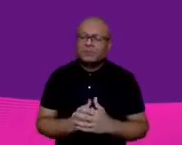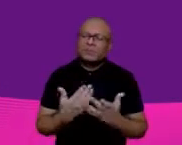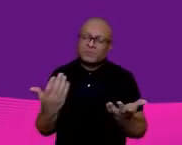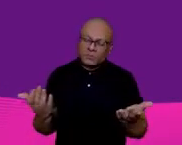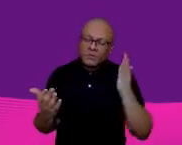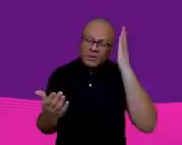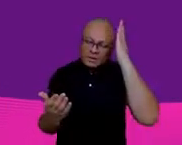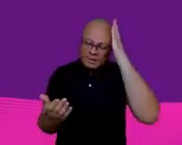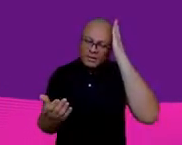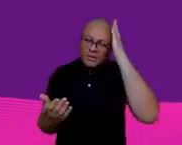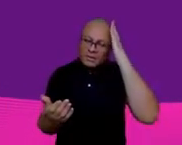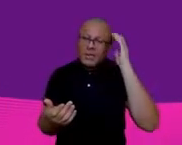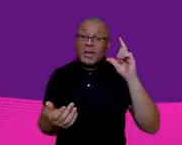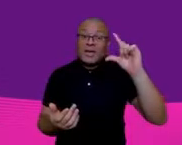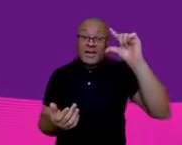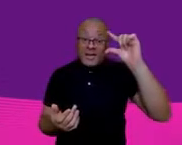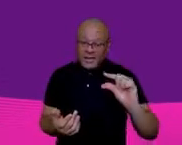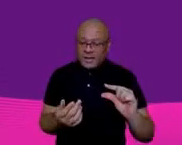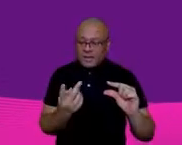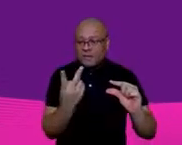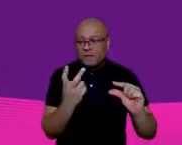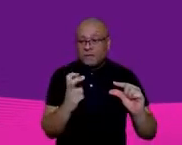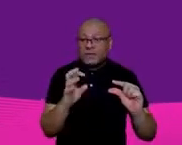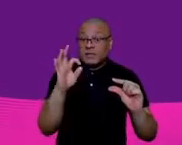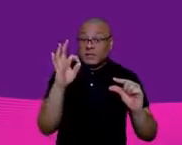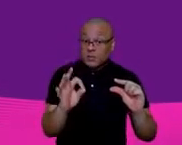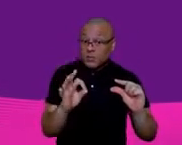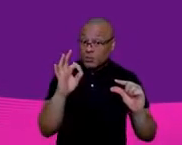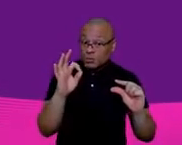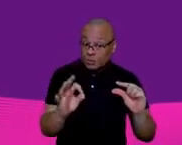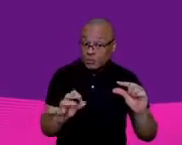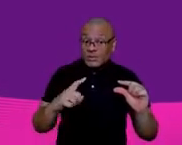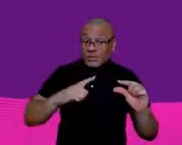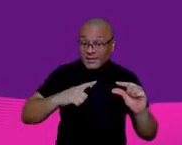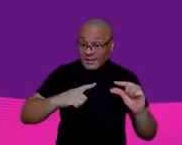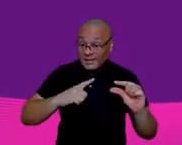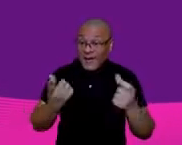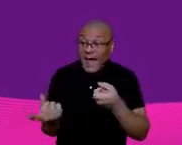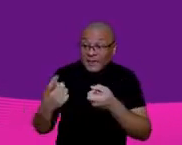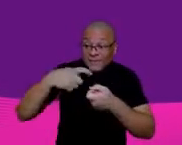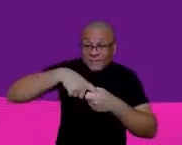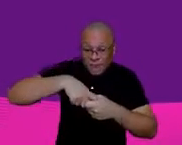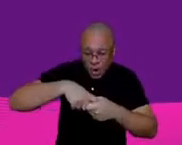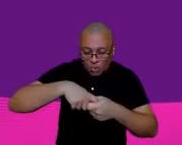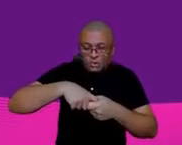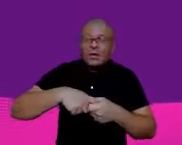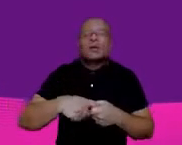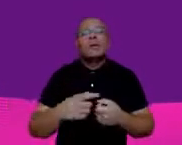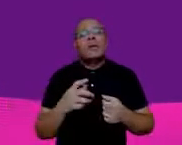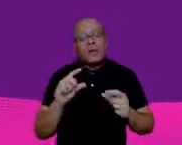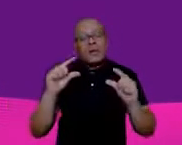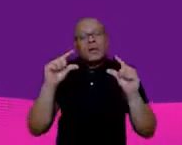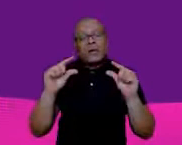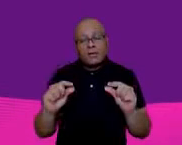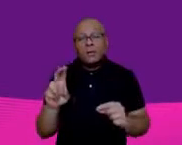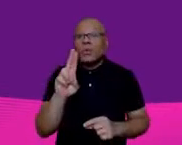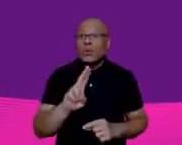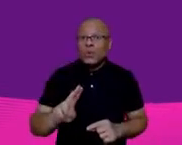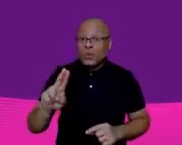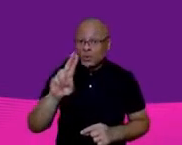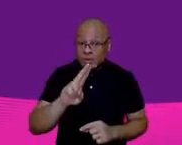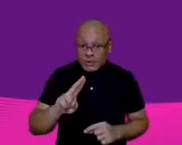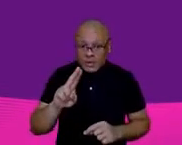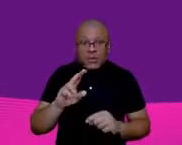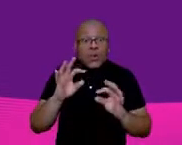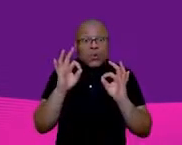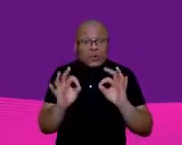por 25% se nós temos um equilíbrio adequado de ligamentos e se usamos uma cimentação